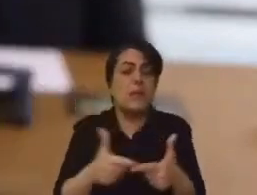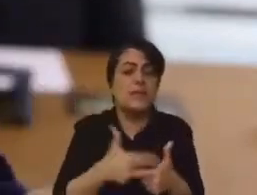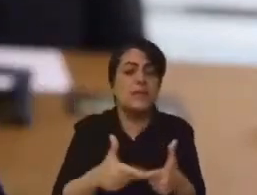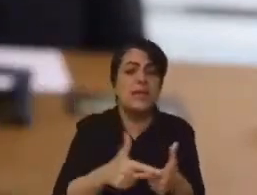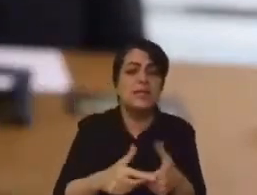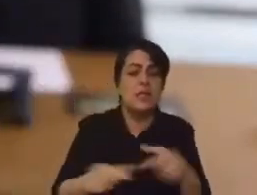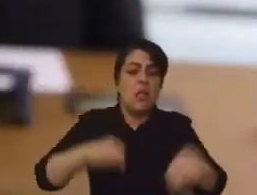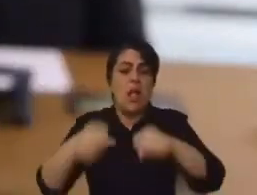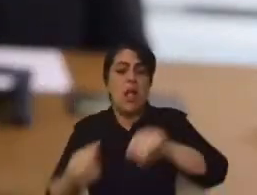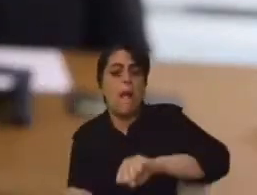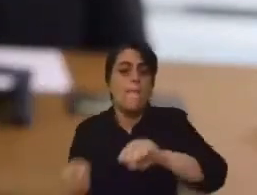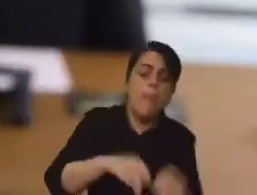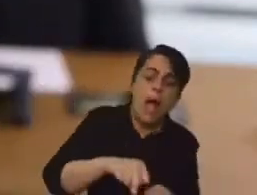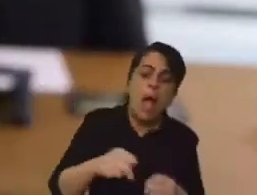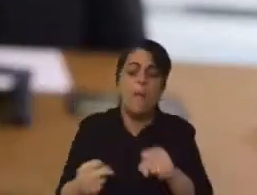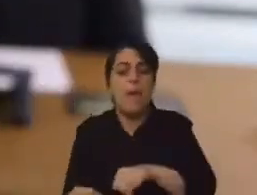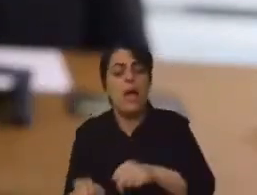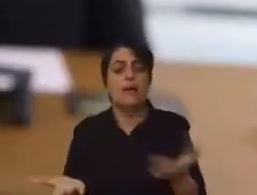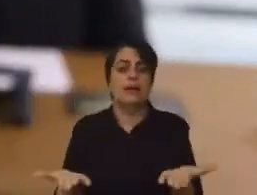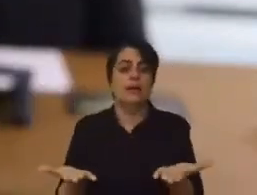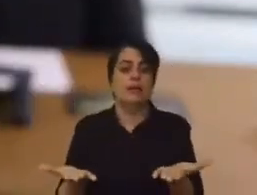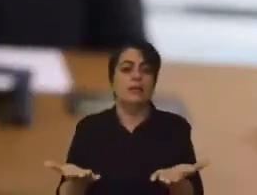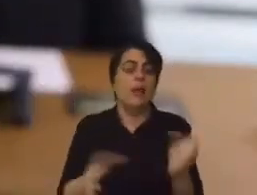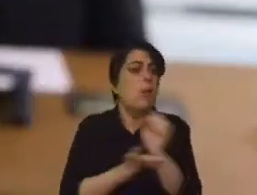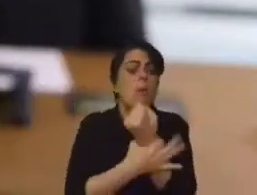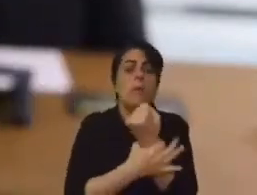doente, não tem nenhuma proteção do Estado.